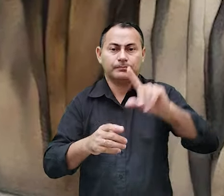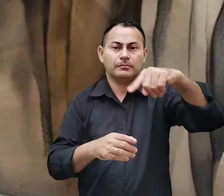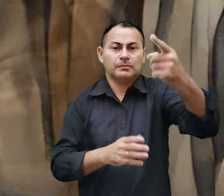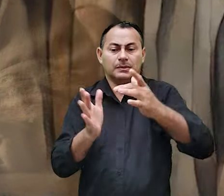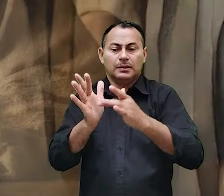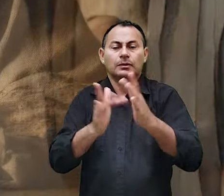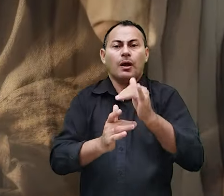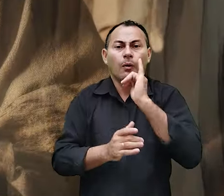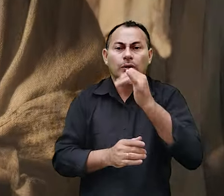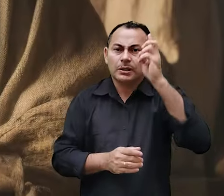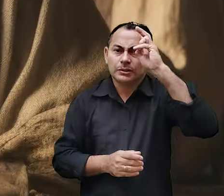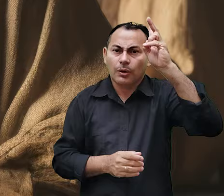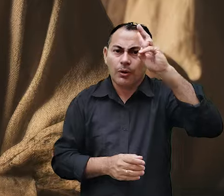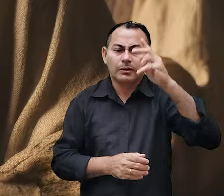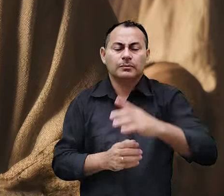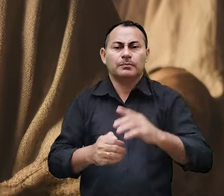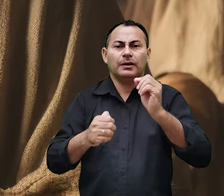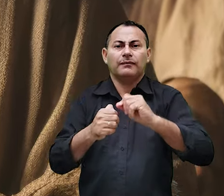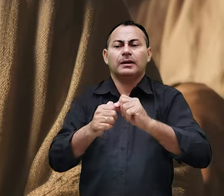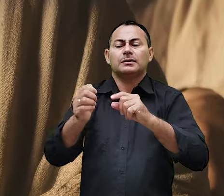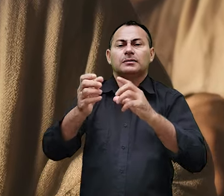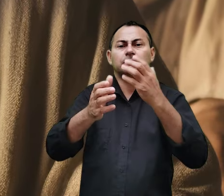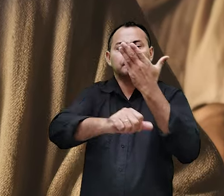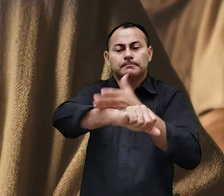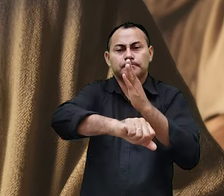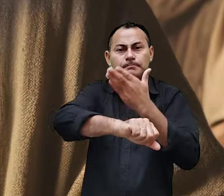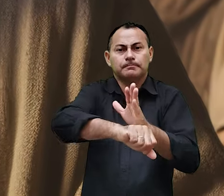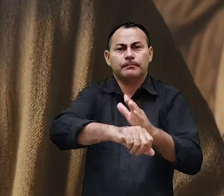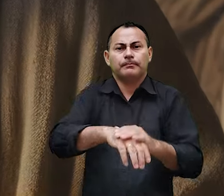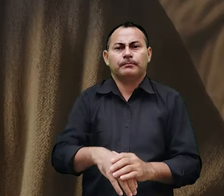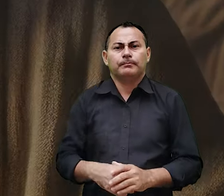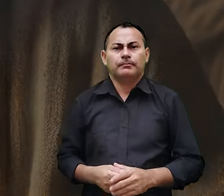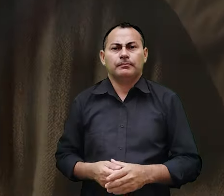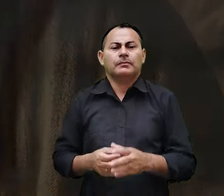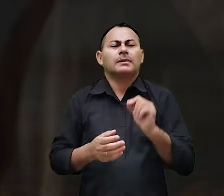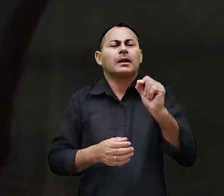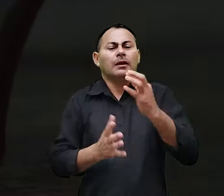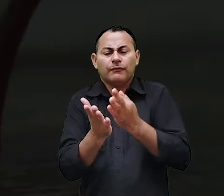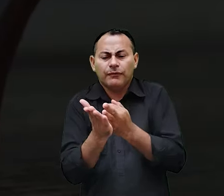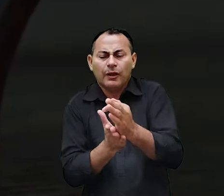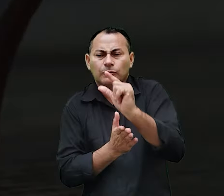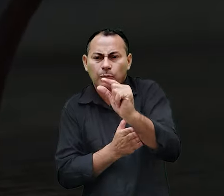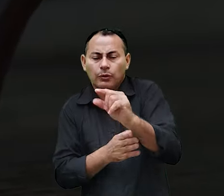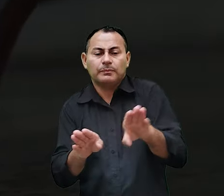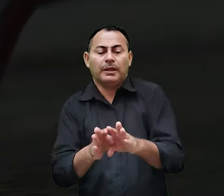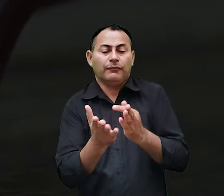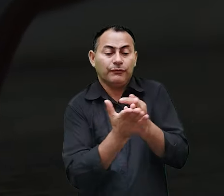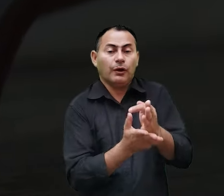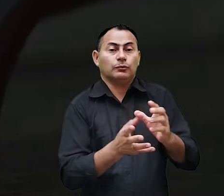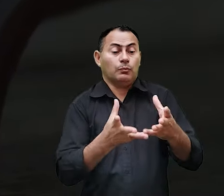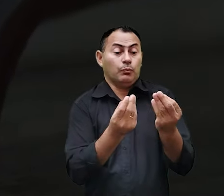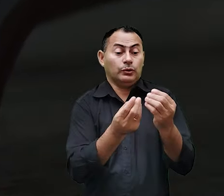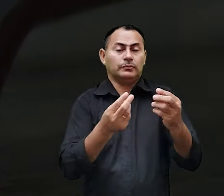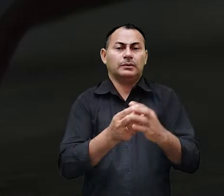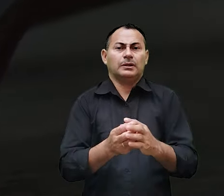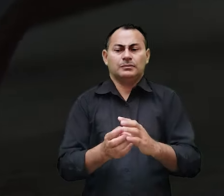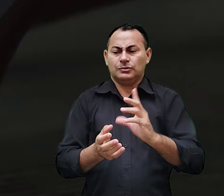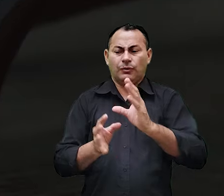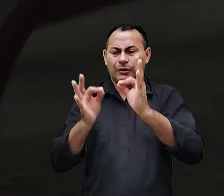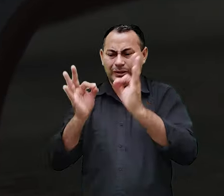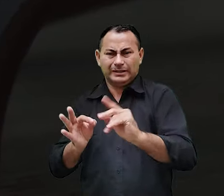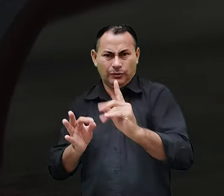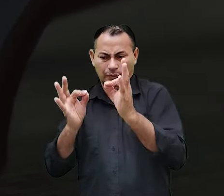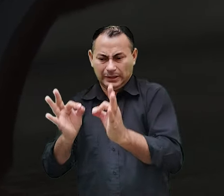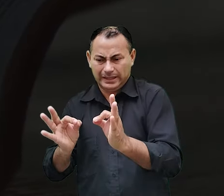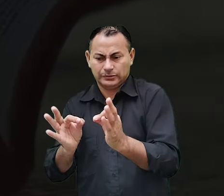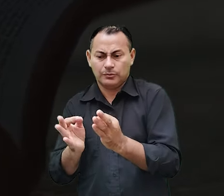missão. Depois que Jesus contou essa história, ele fez a seguinte aplicação. Quem é fiel no pouco também é fiel no muito. E